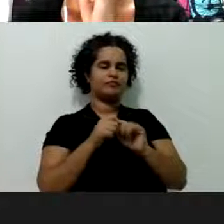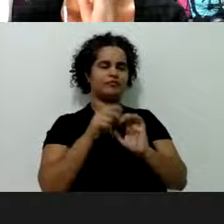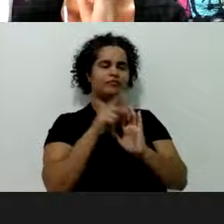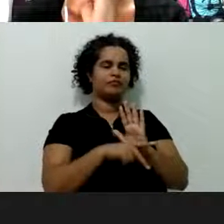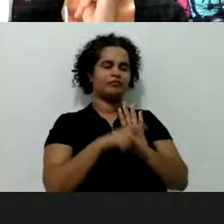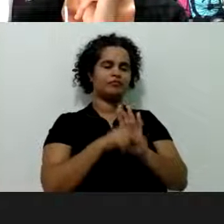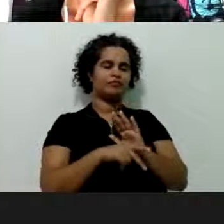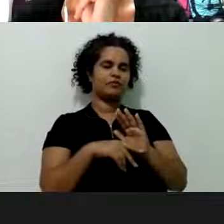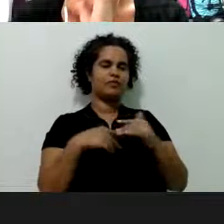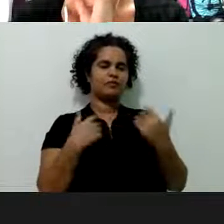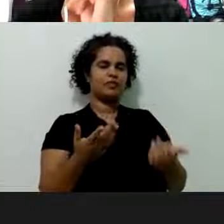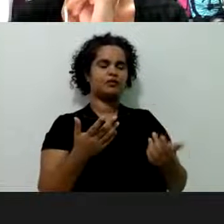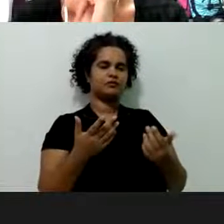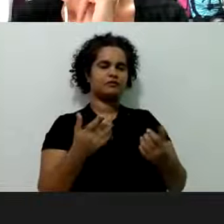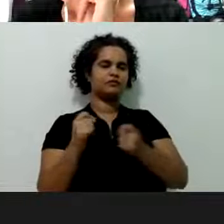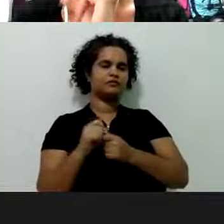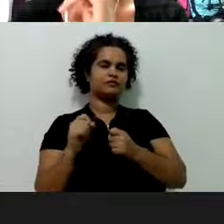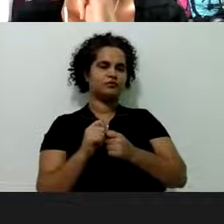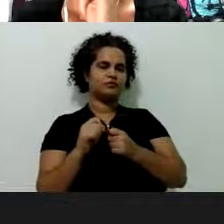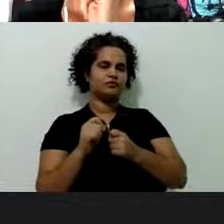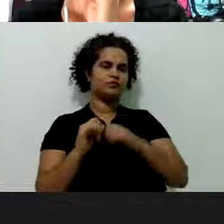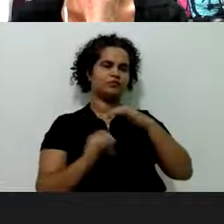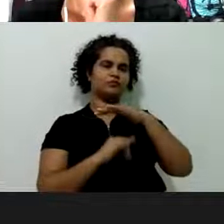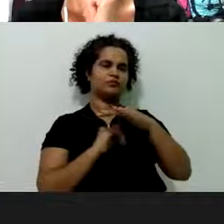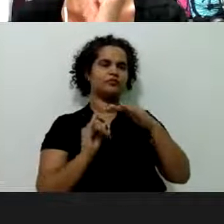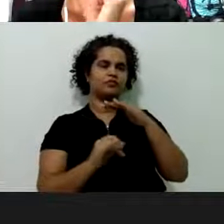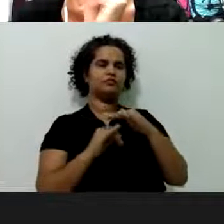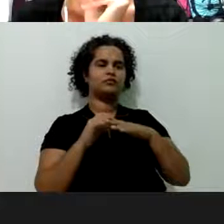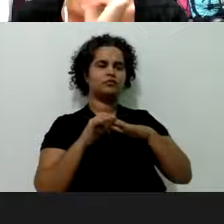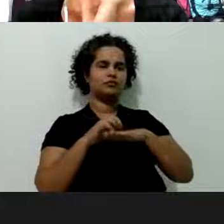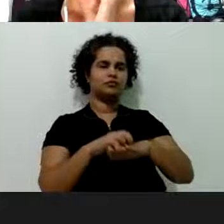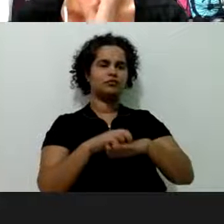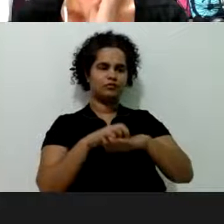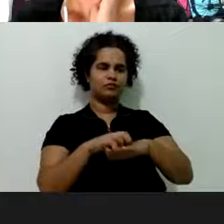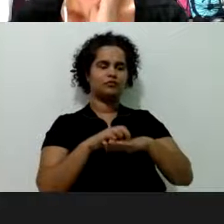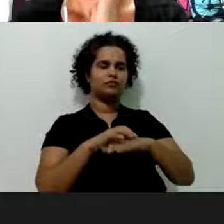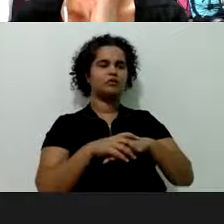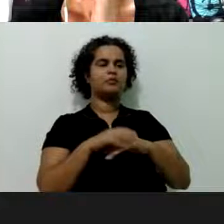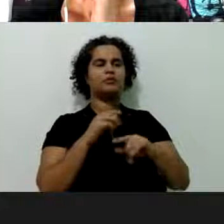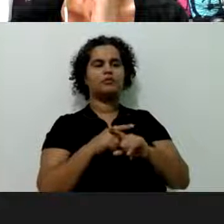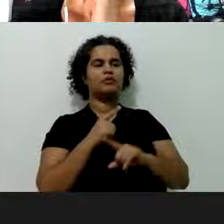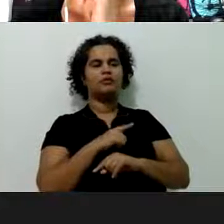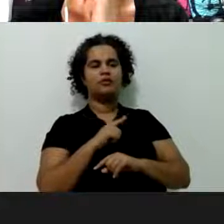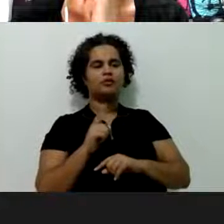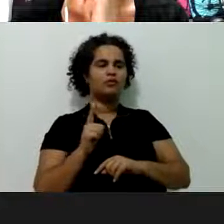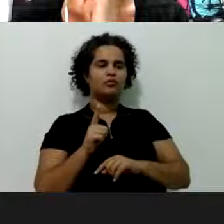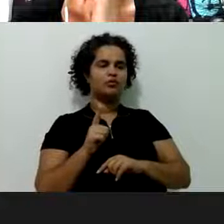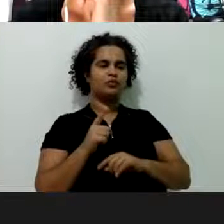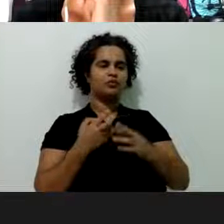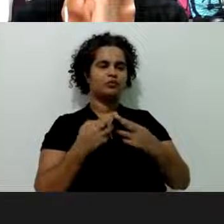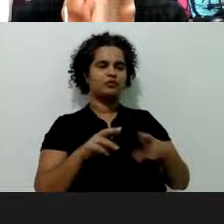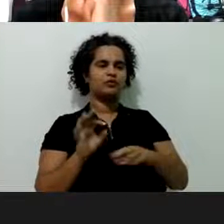né, ainda mais por ter sido realizado por instituições de transporte, por que isso não foi uma